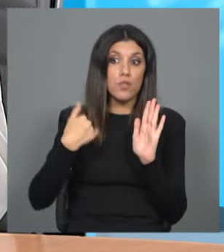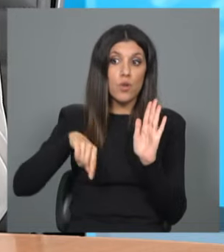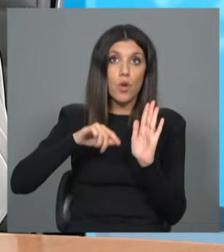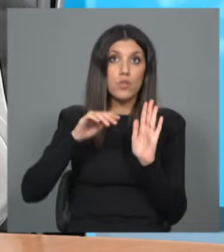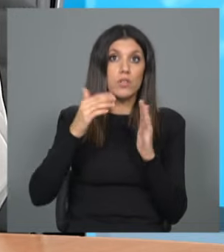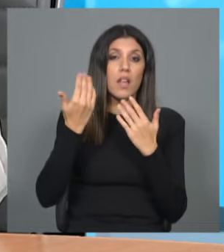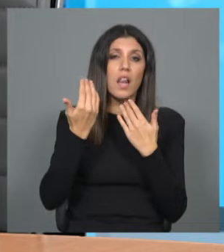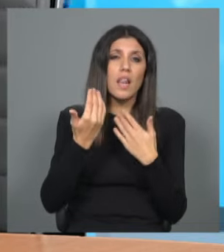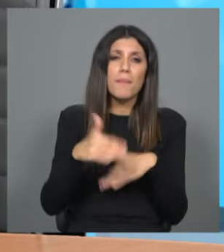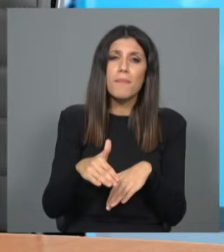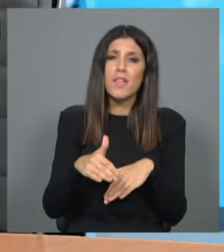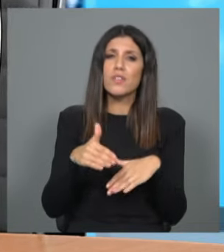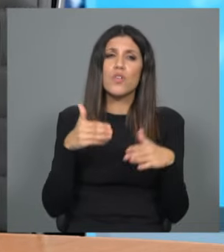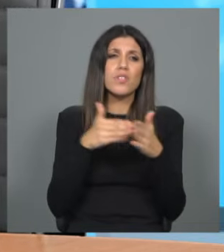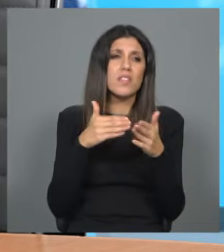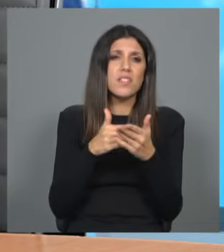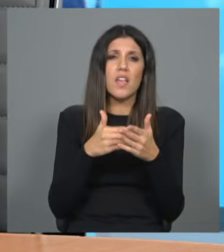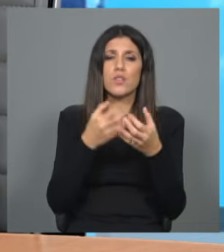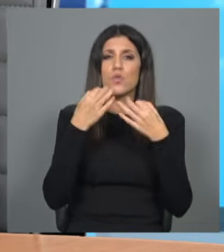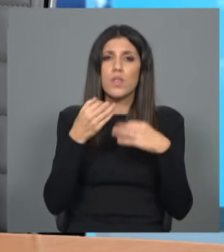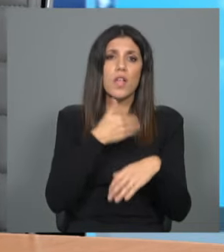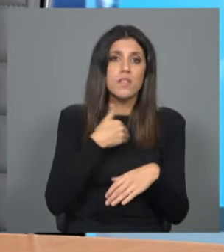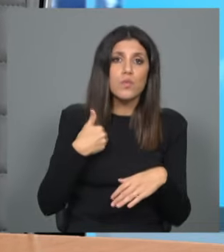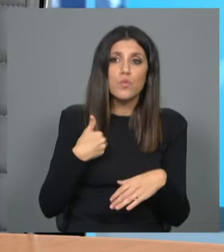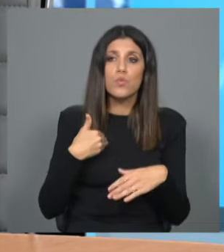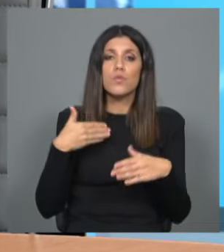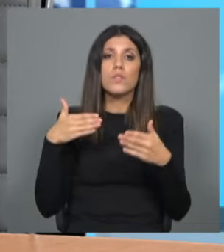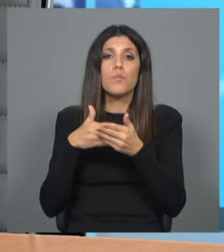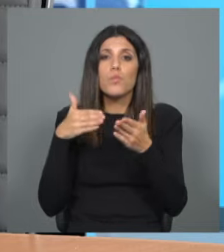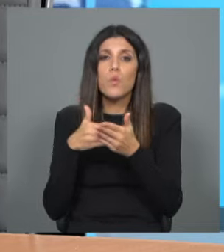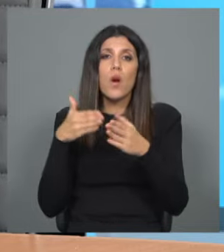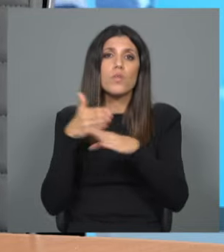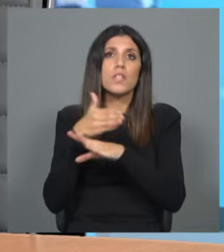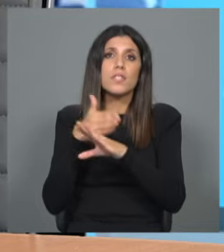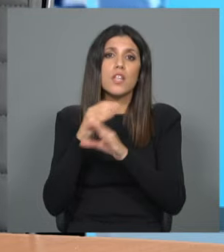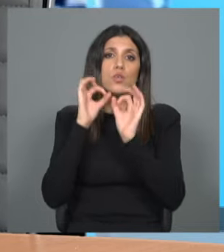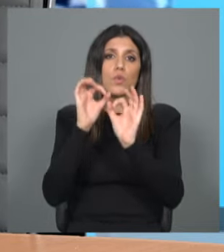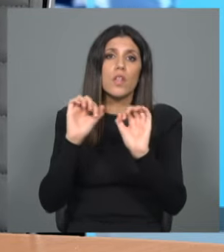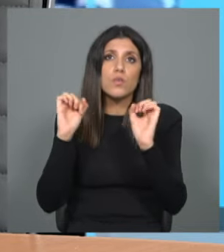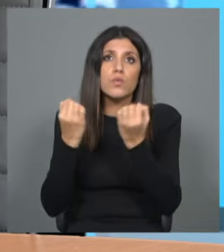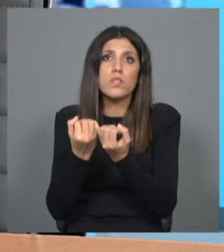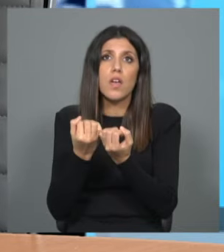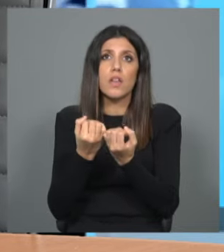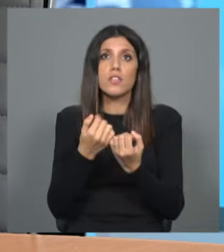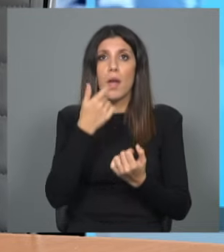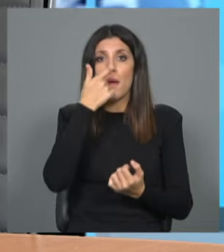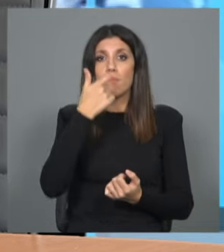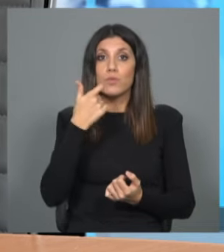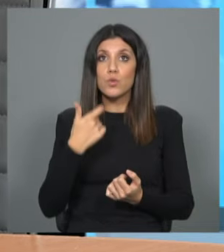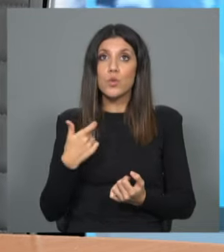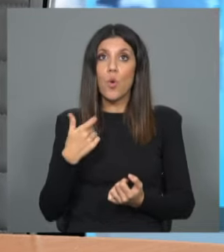ao acesso de cuidados de saúde, ao acesso a cuidados sociais, onde o papel do cuidador informal, tem